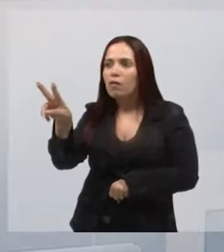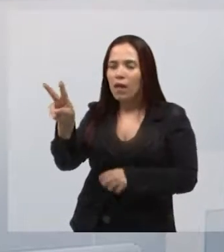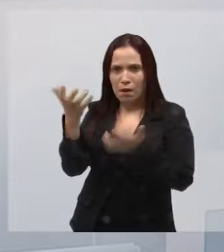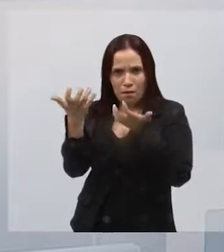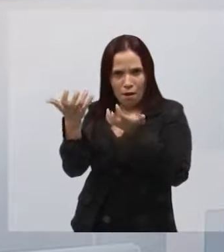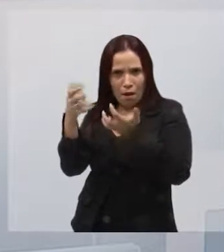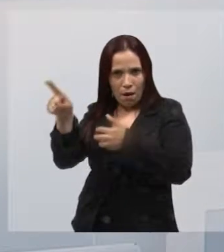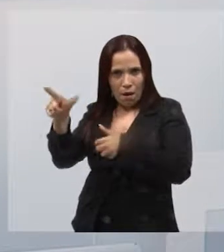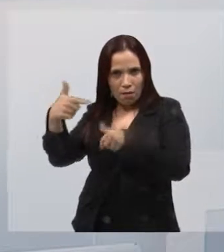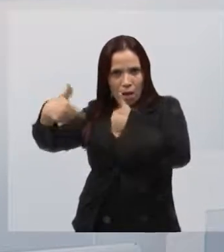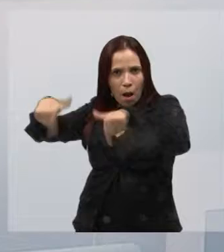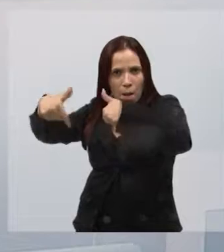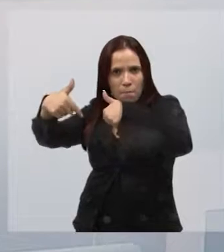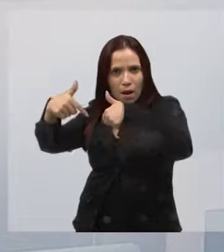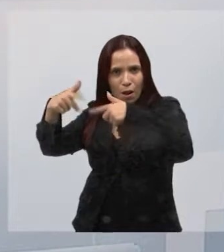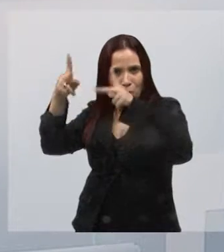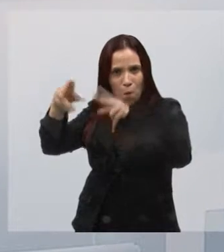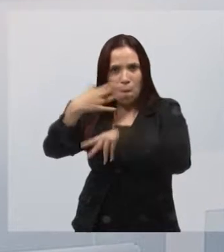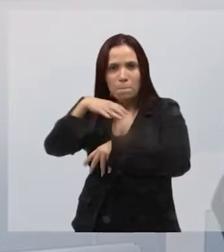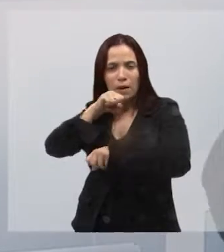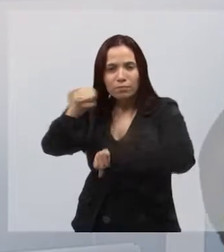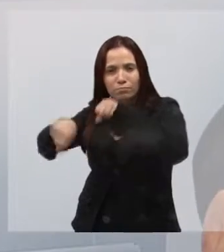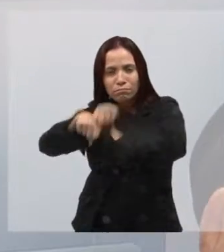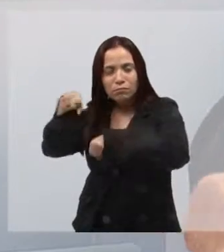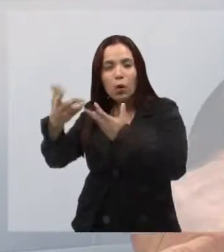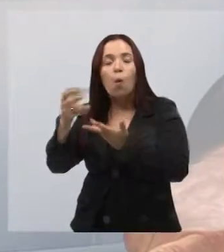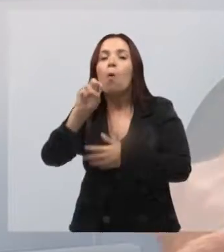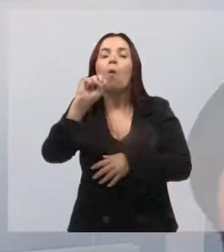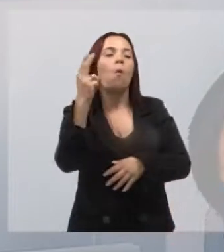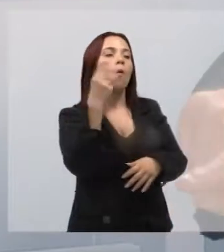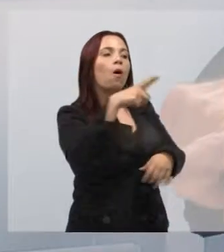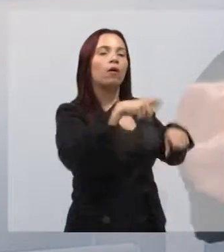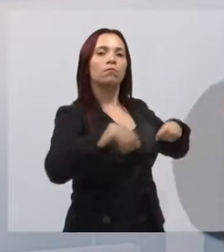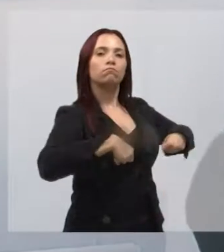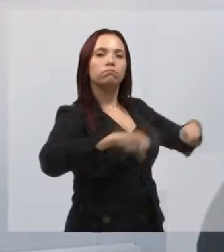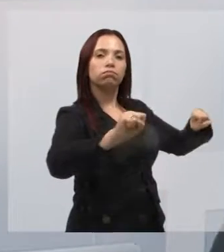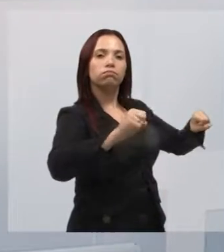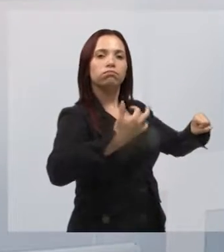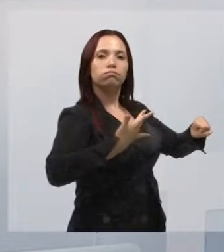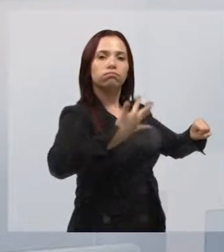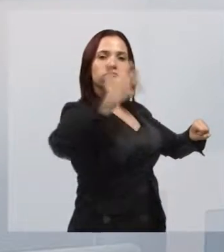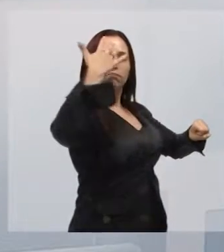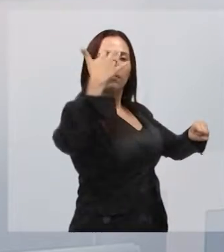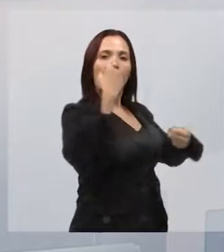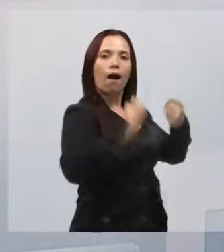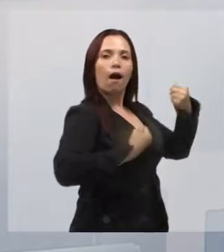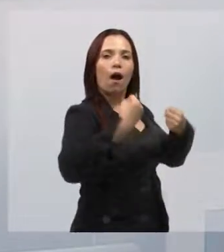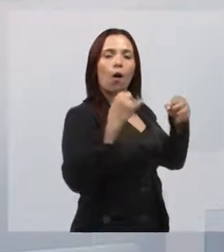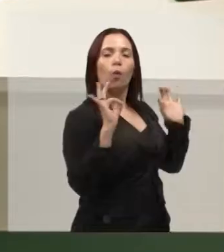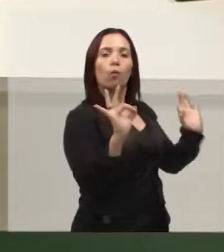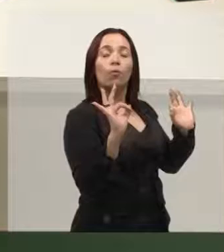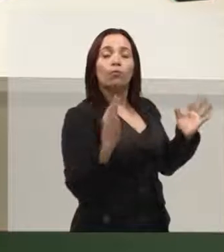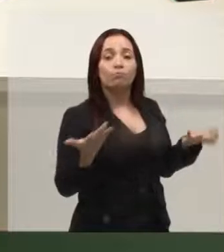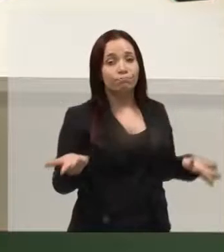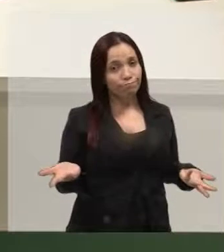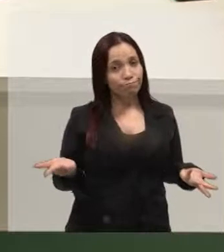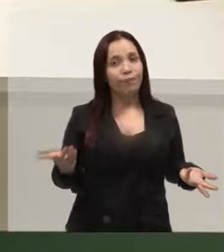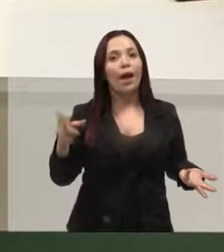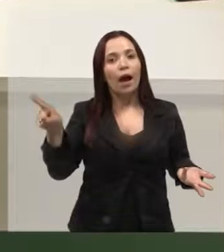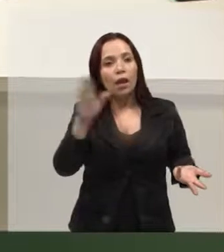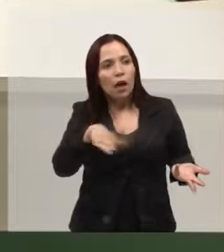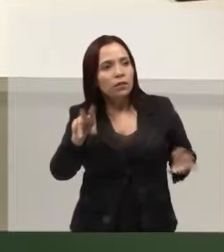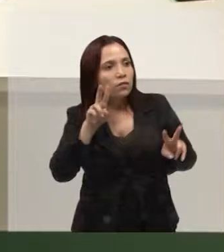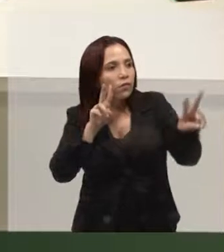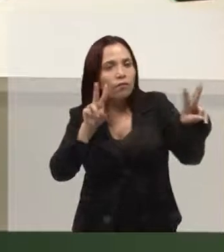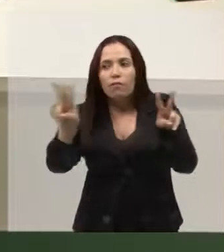pai andando de bicicleta, ou vai ser um bandido andando de moto, charlando com mulher, com tudo. Essa é a visão